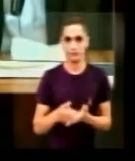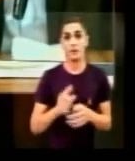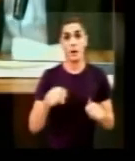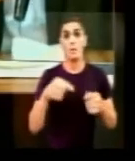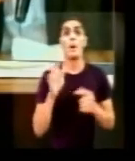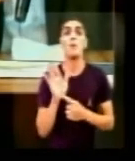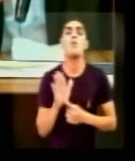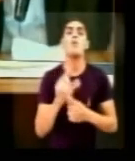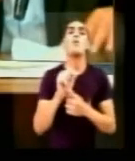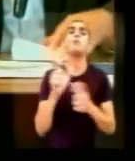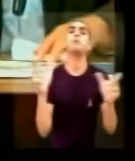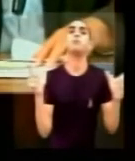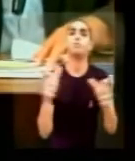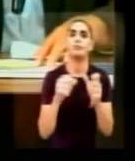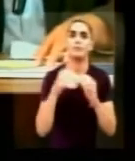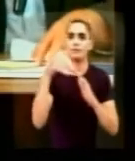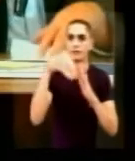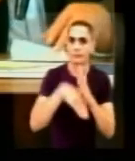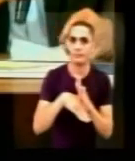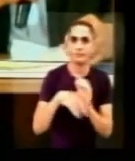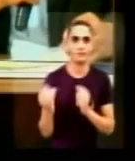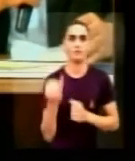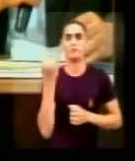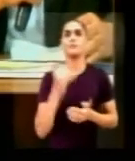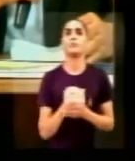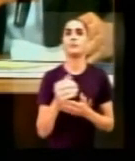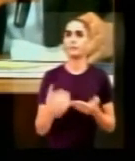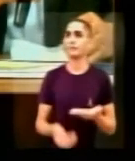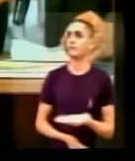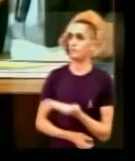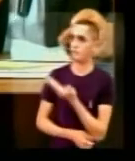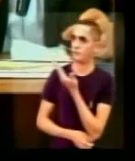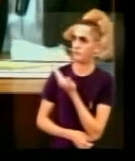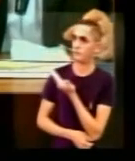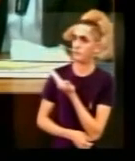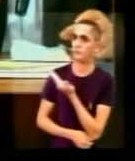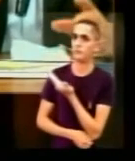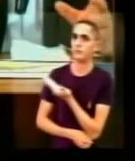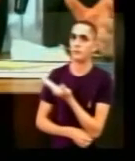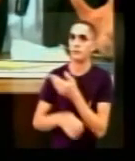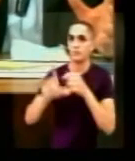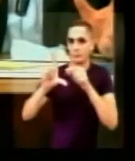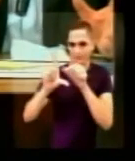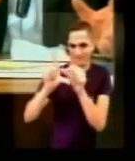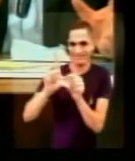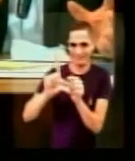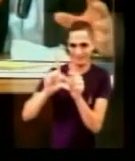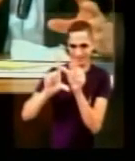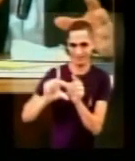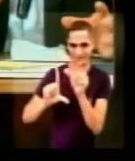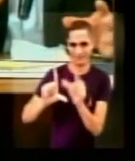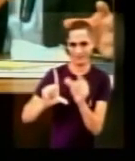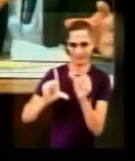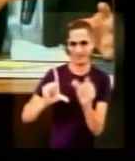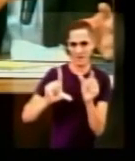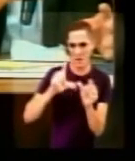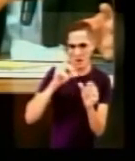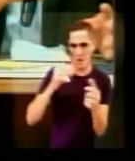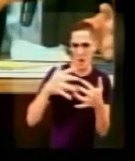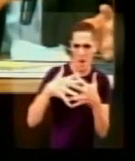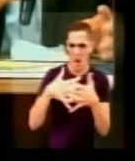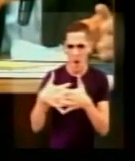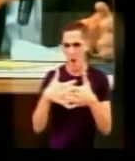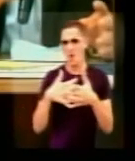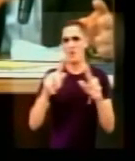queda importante. Aqui, esse gráfico parece confuso, difícil de entender, mas é facinho,